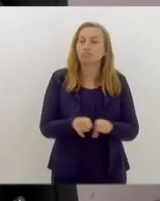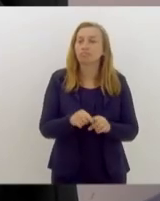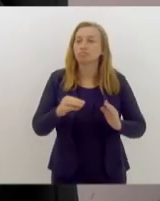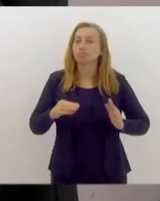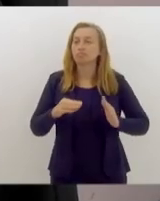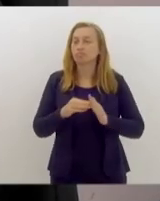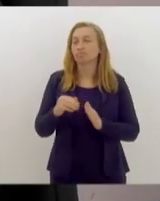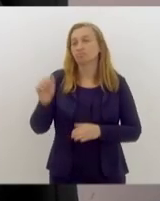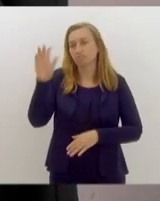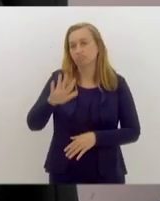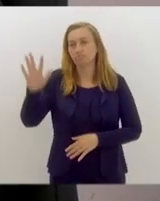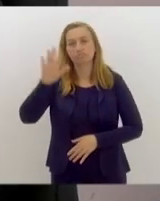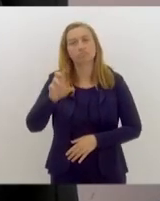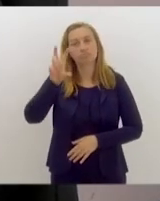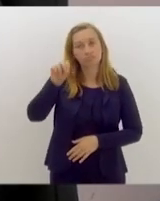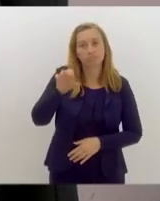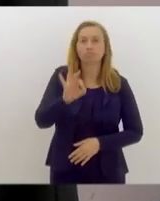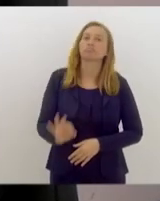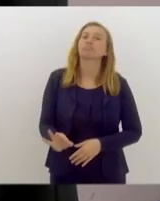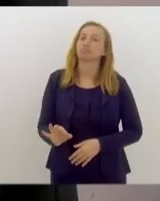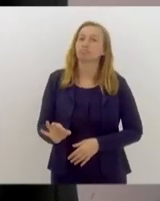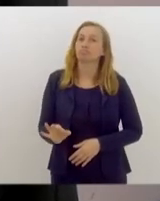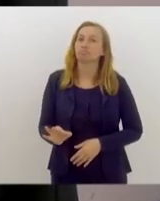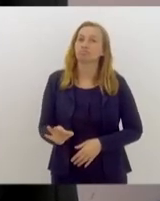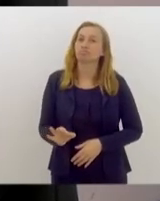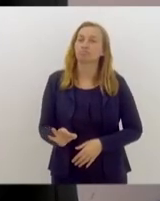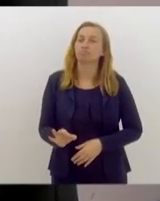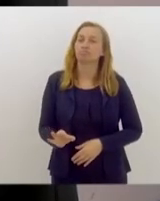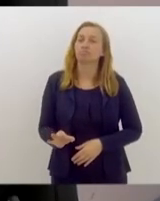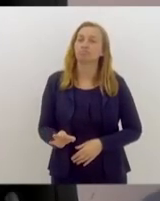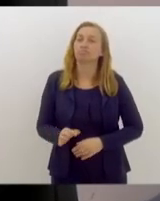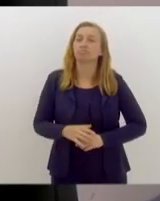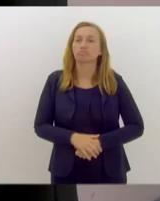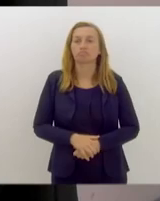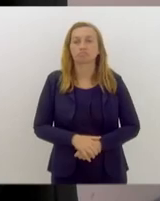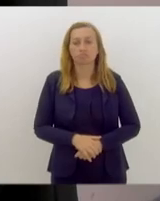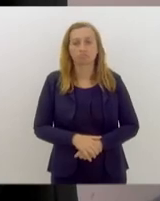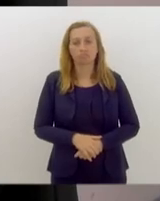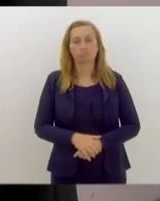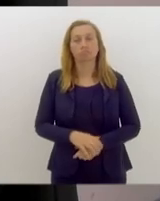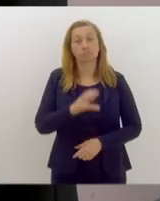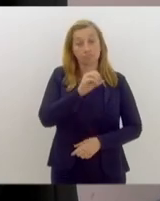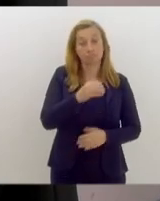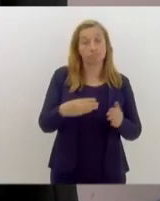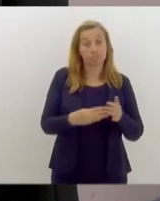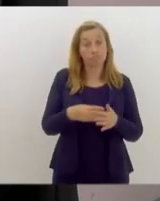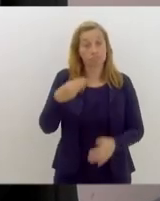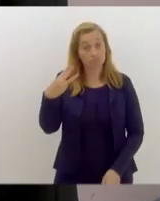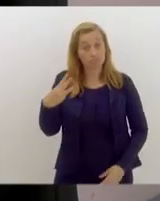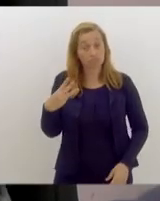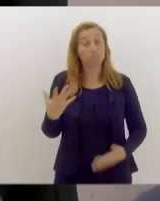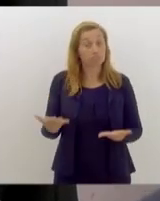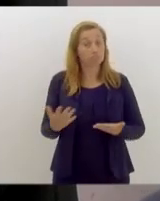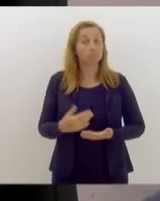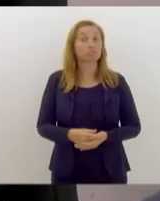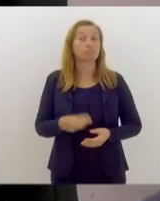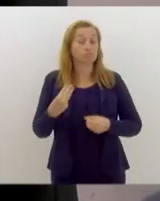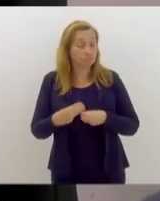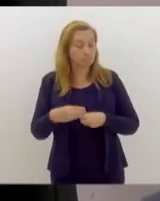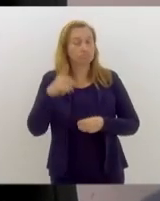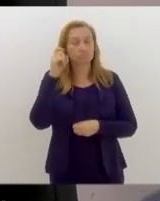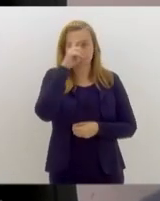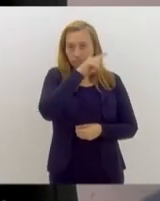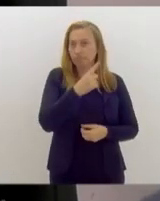que era 50%, né, de atendimento na faixa de 0 a 3. Então, e boa parte dos municípios tem